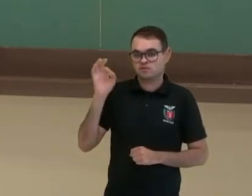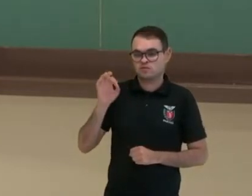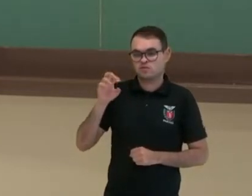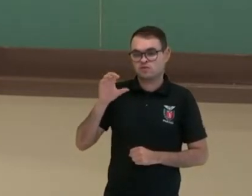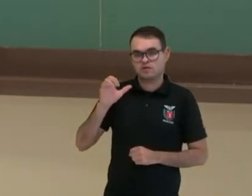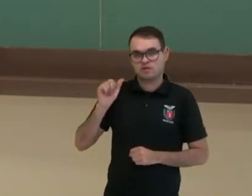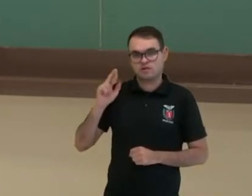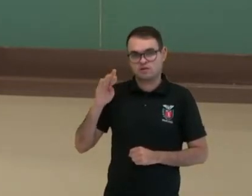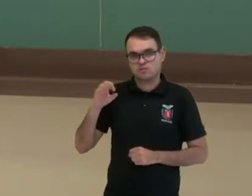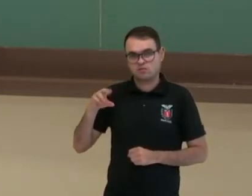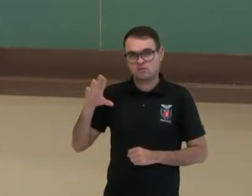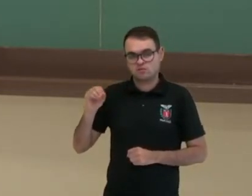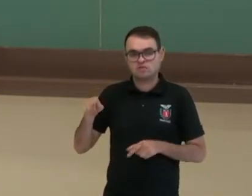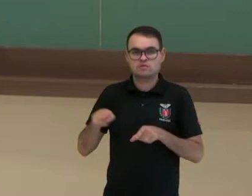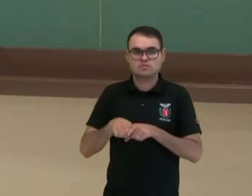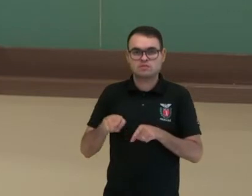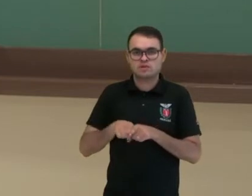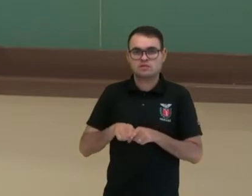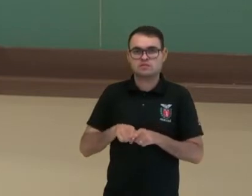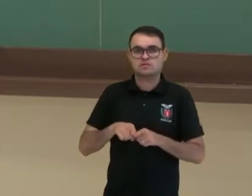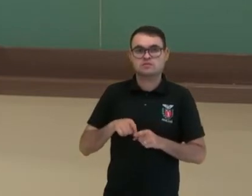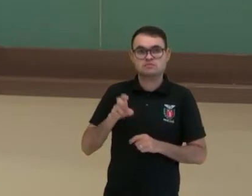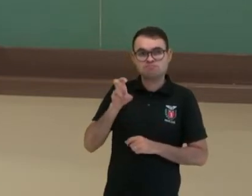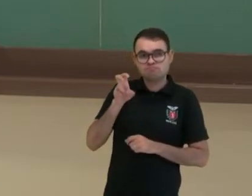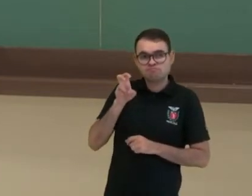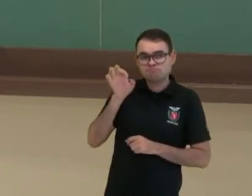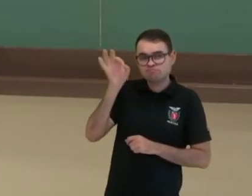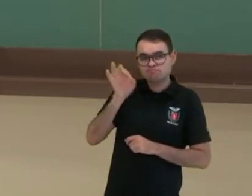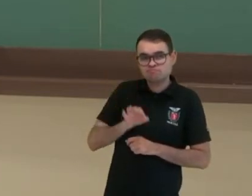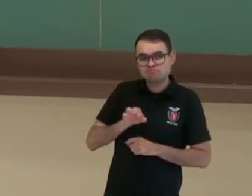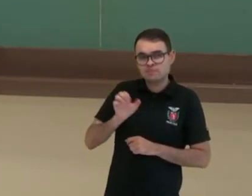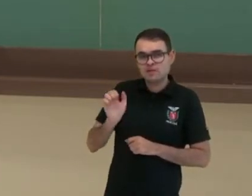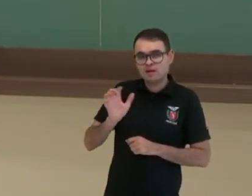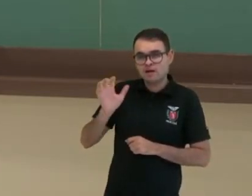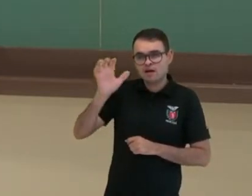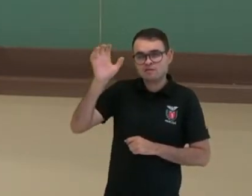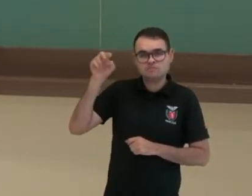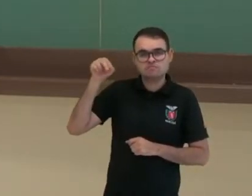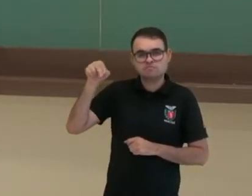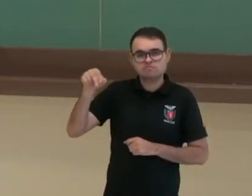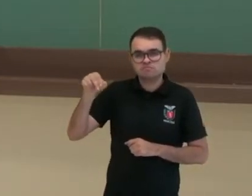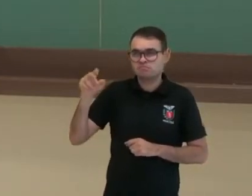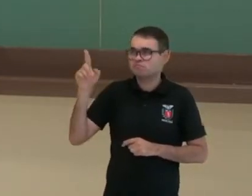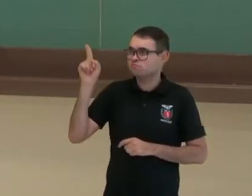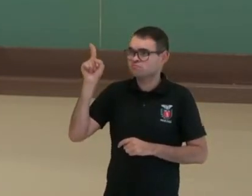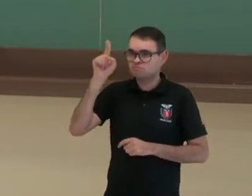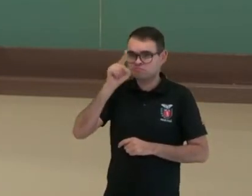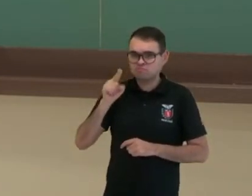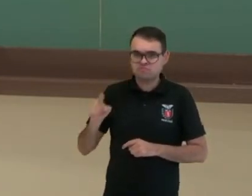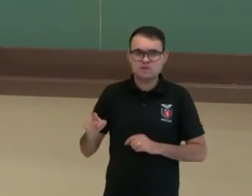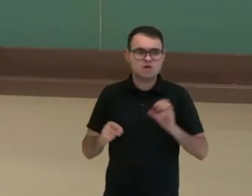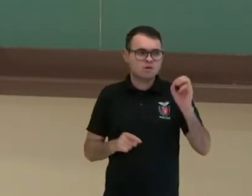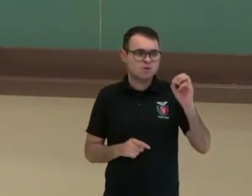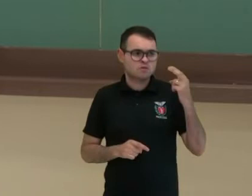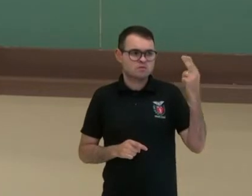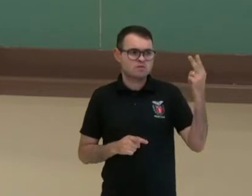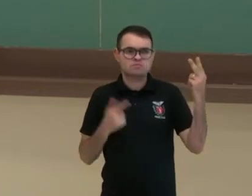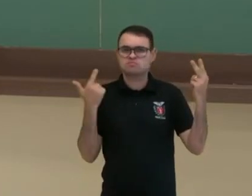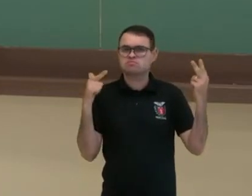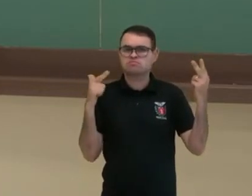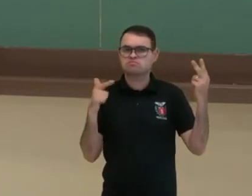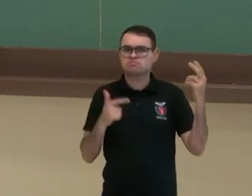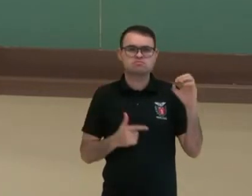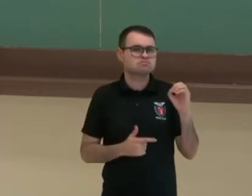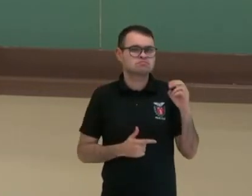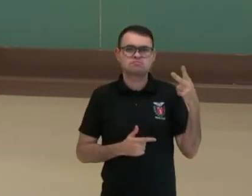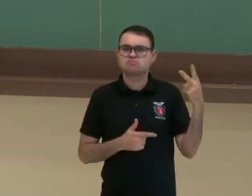gás nitrogênio. Se você reparar, nessa conta não tem o oxigênio, que é o gás que